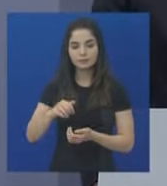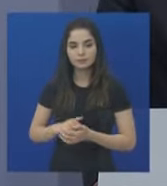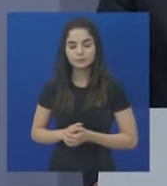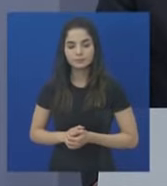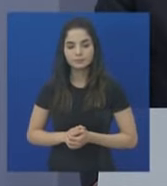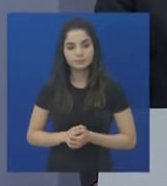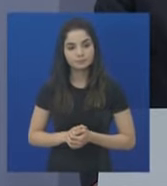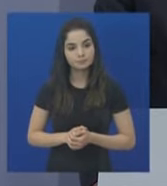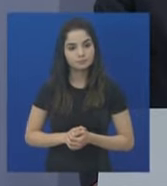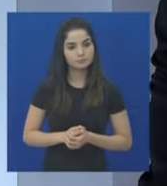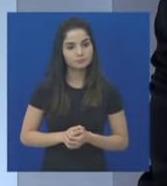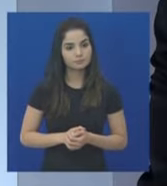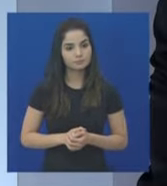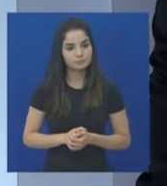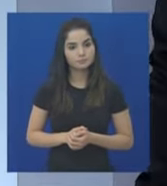resposta.